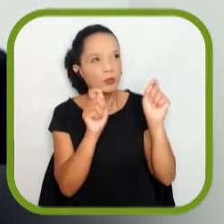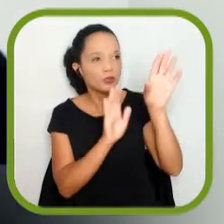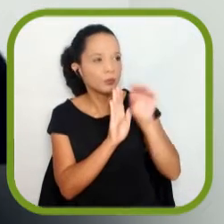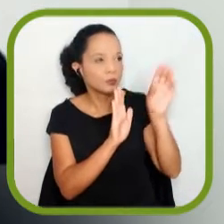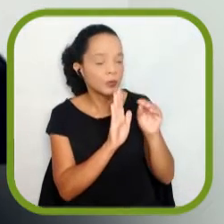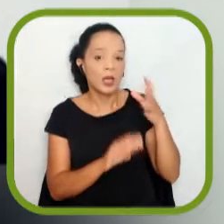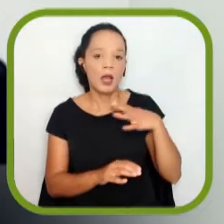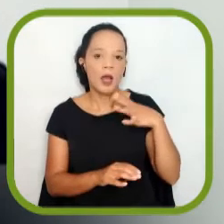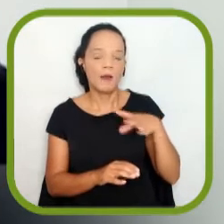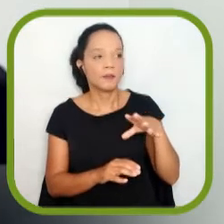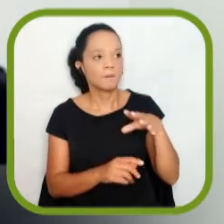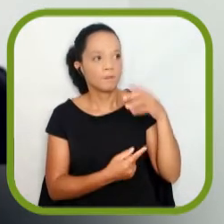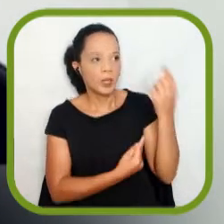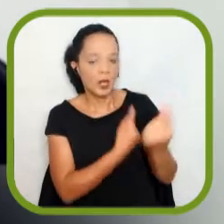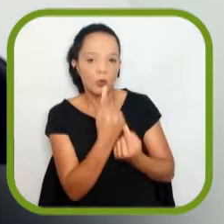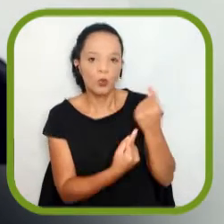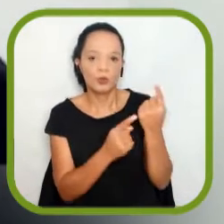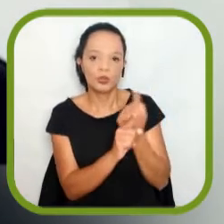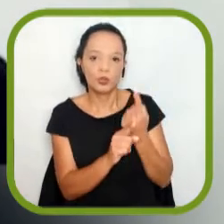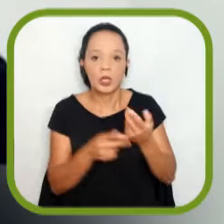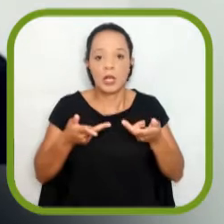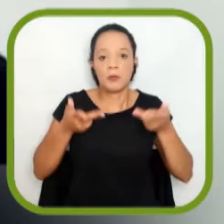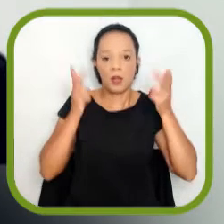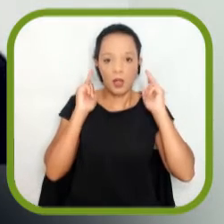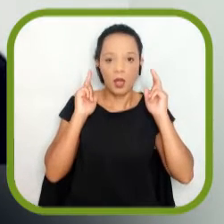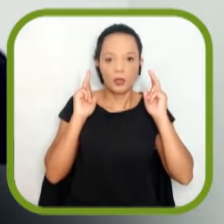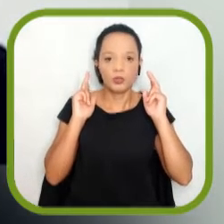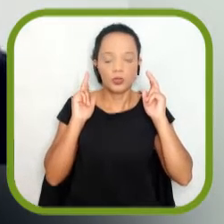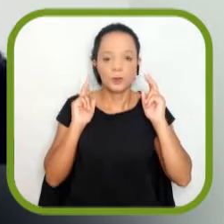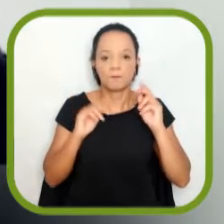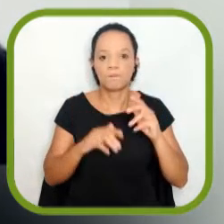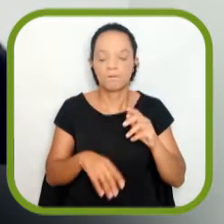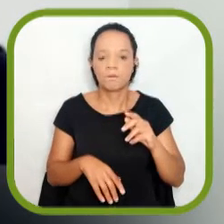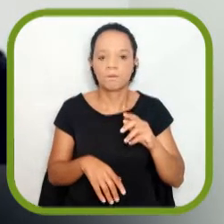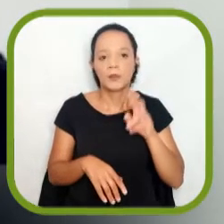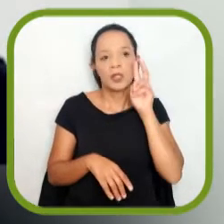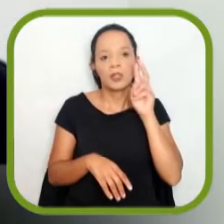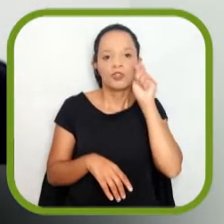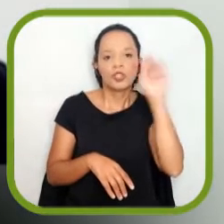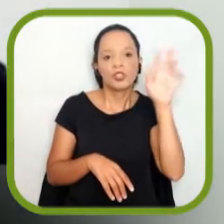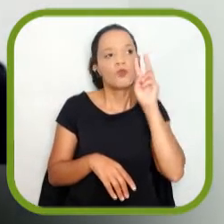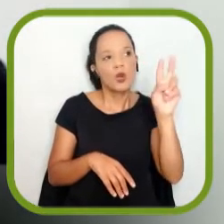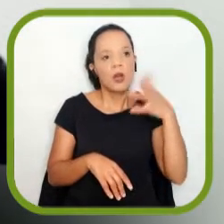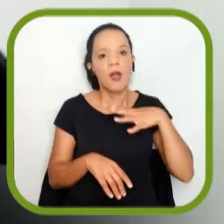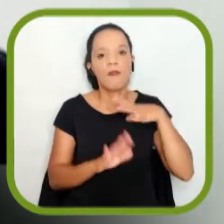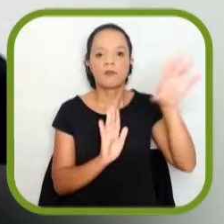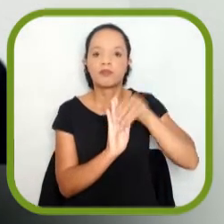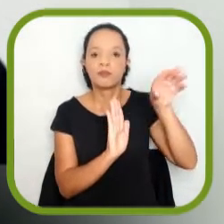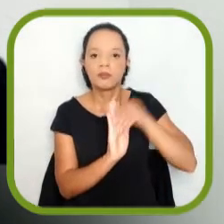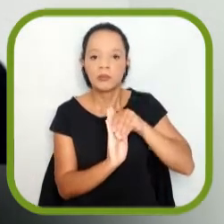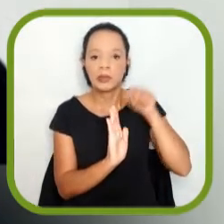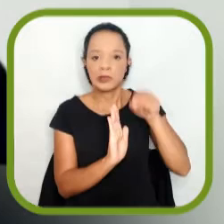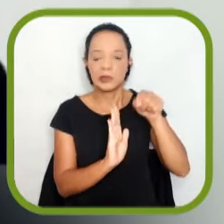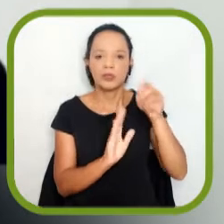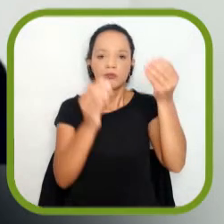portanto, quiséssemos importar para cá algumas das liberdades que tínhamos visto lá fora. Portanto,